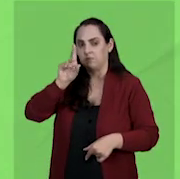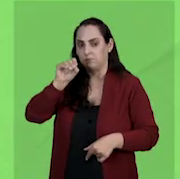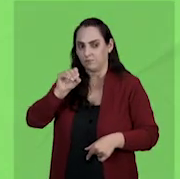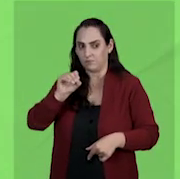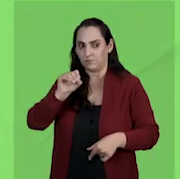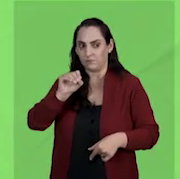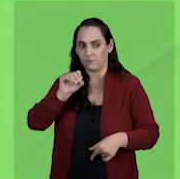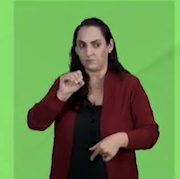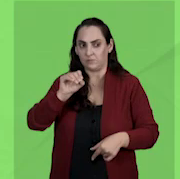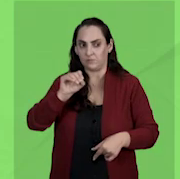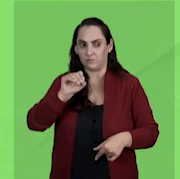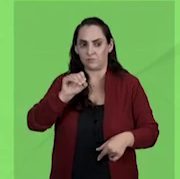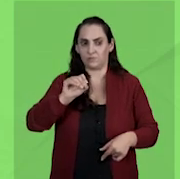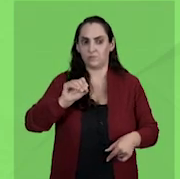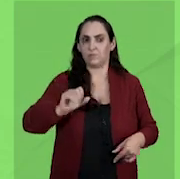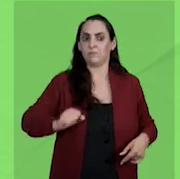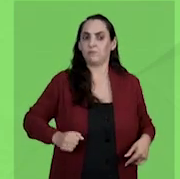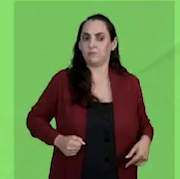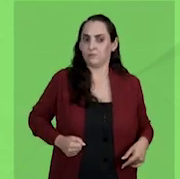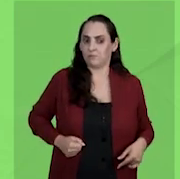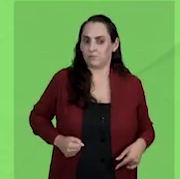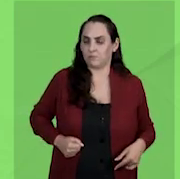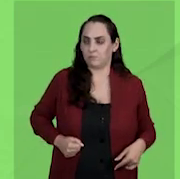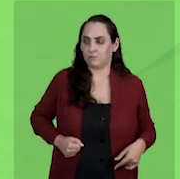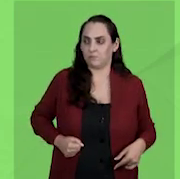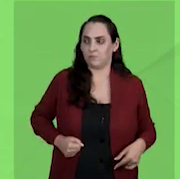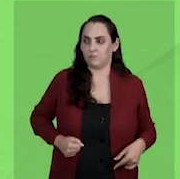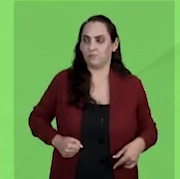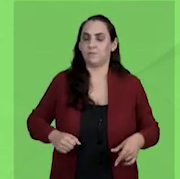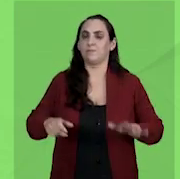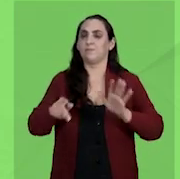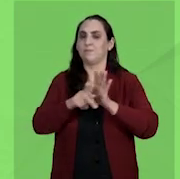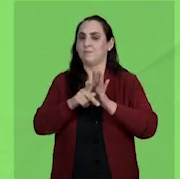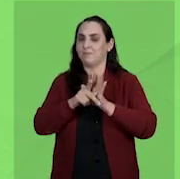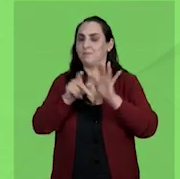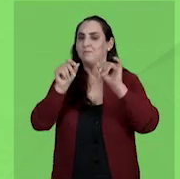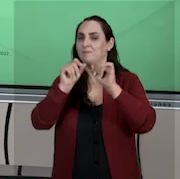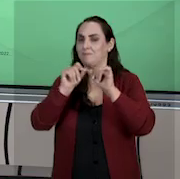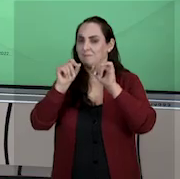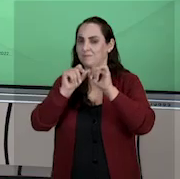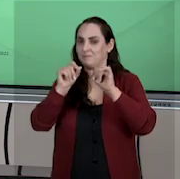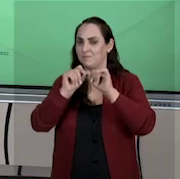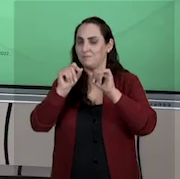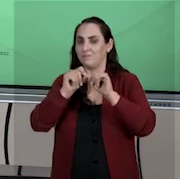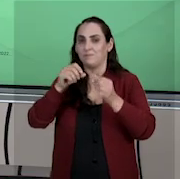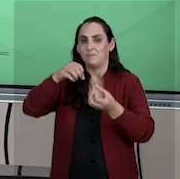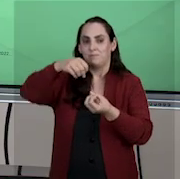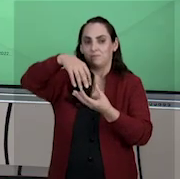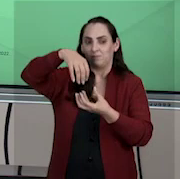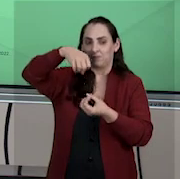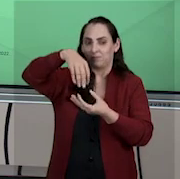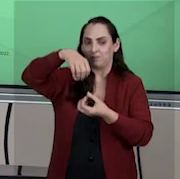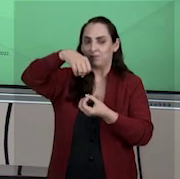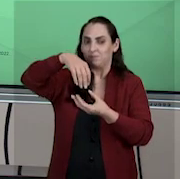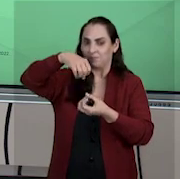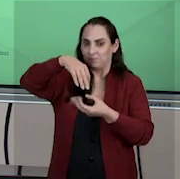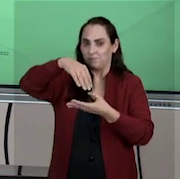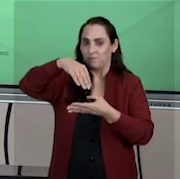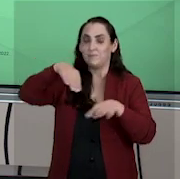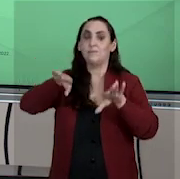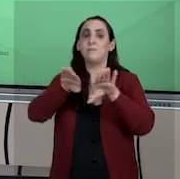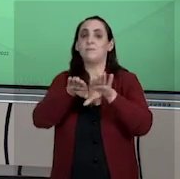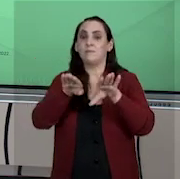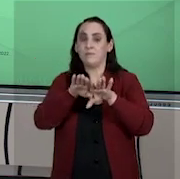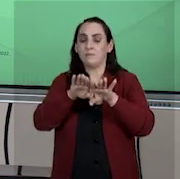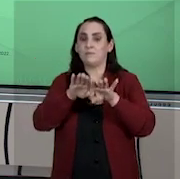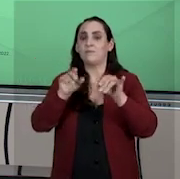lateral direita do nosso corpo. Então, é um órgão que vai produzir hormônios, mas ele também vai produzir